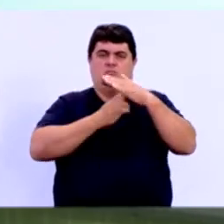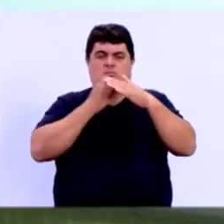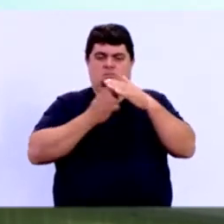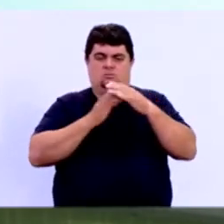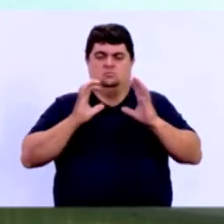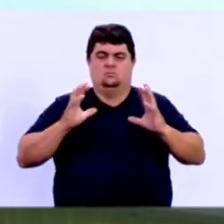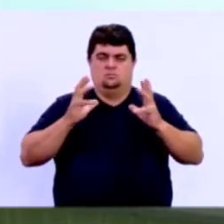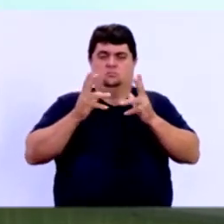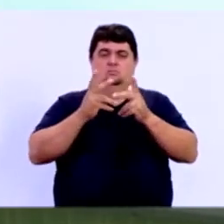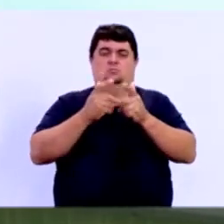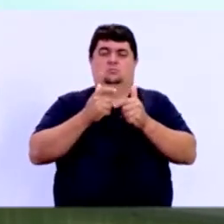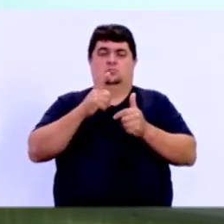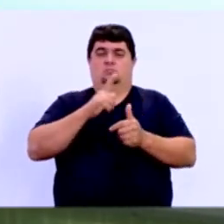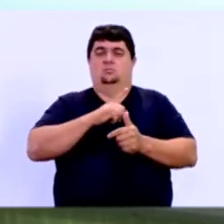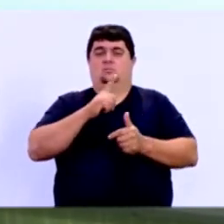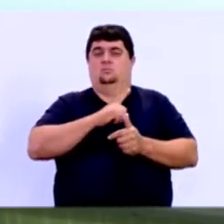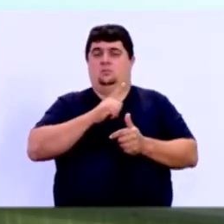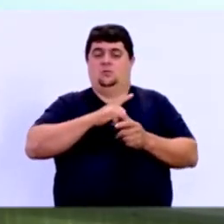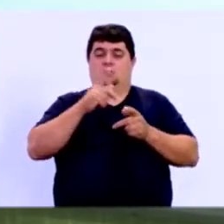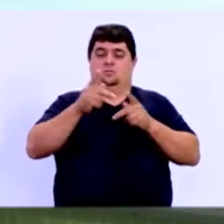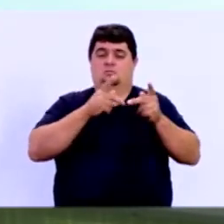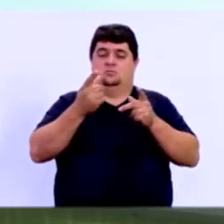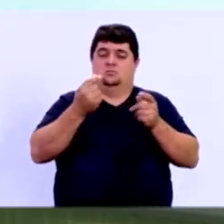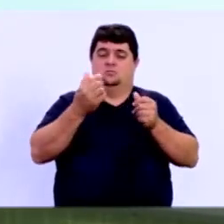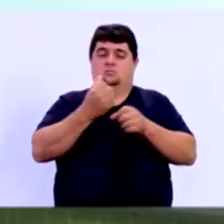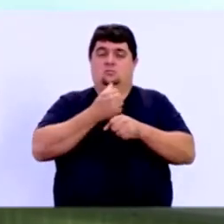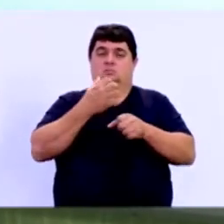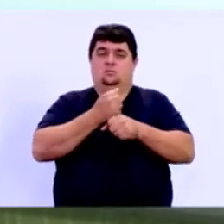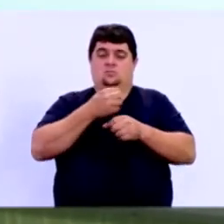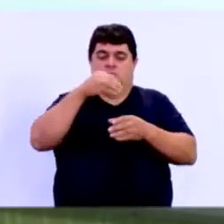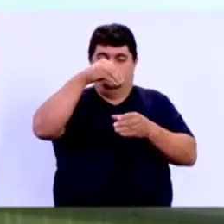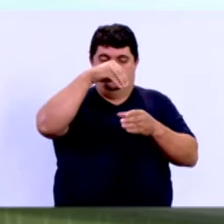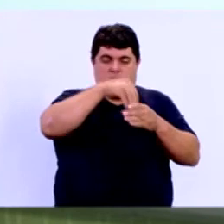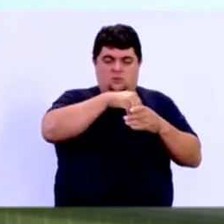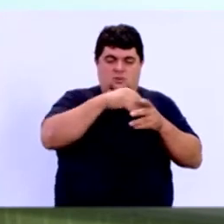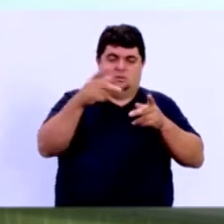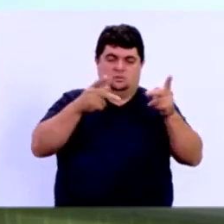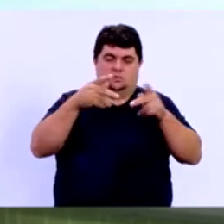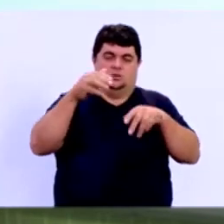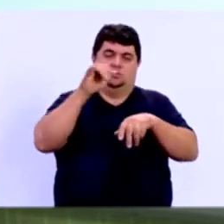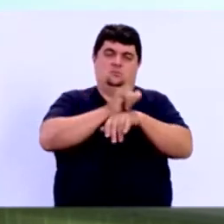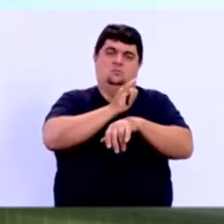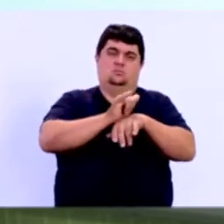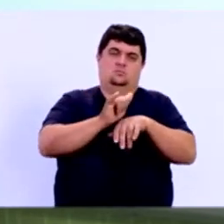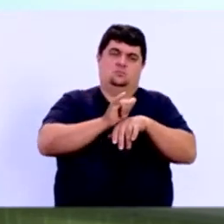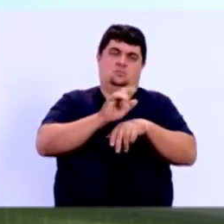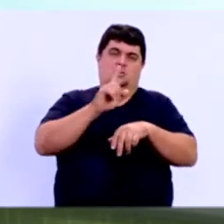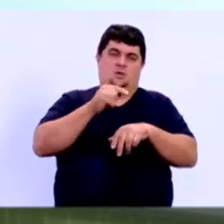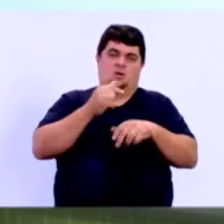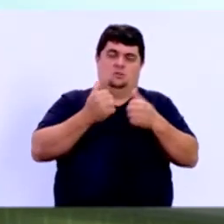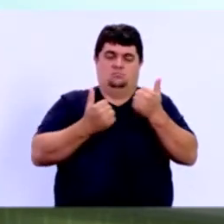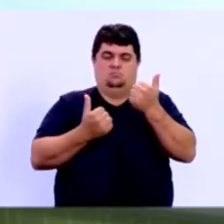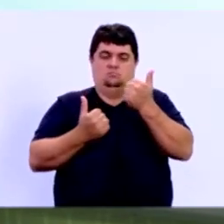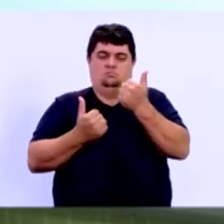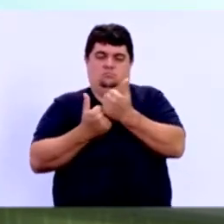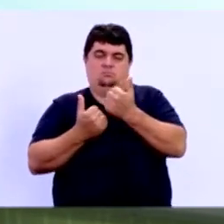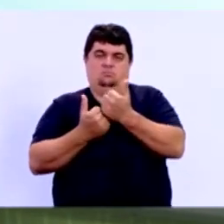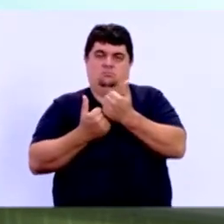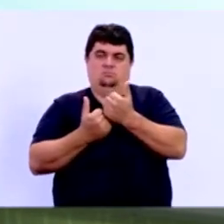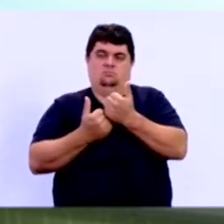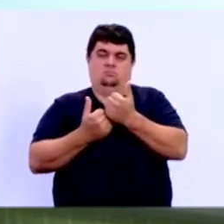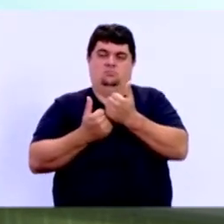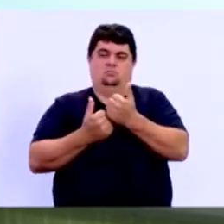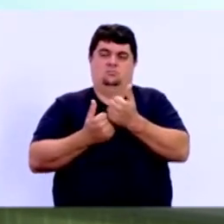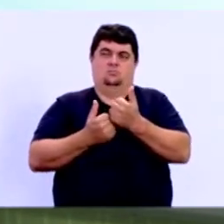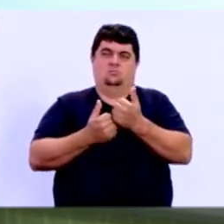todo, e que o planejamento financeiro, ele está dentro do planejamento estratégico. Ele é um subitem do nosso planejamento